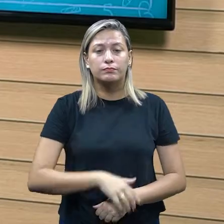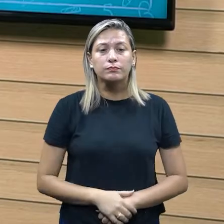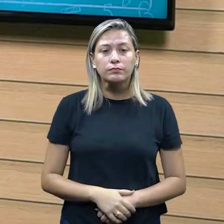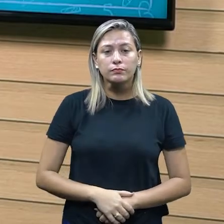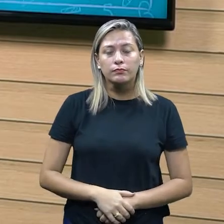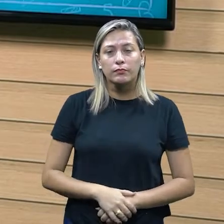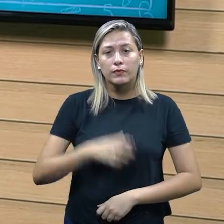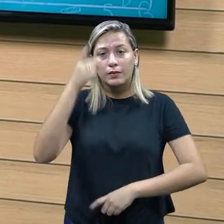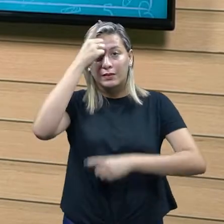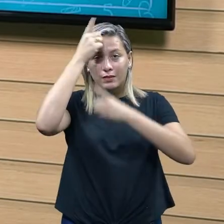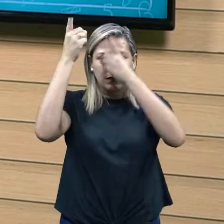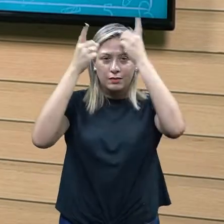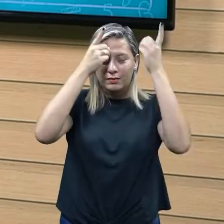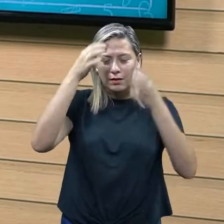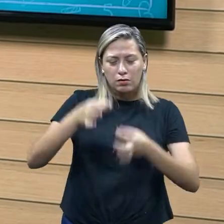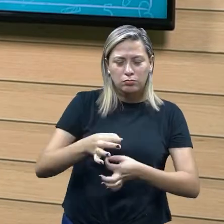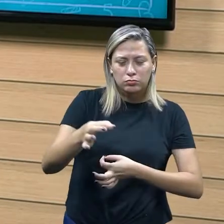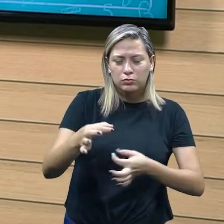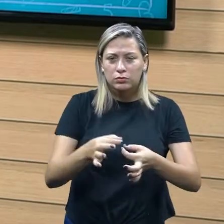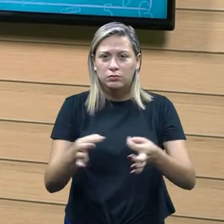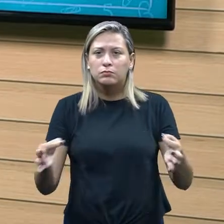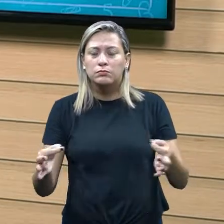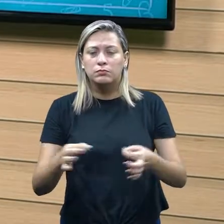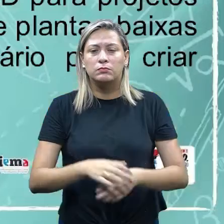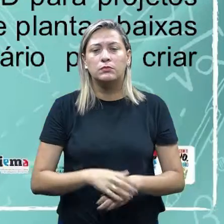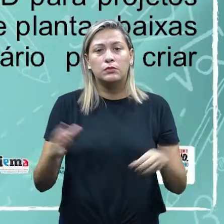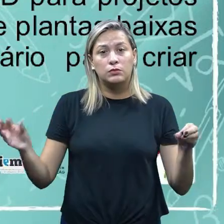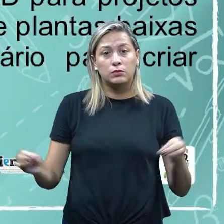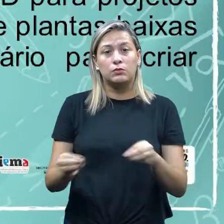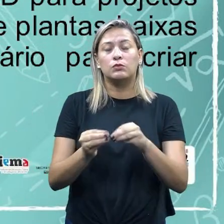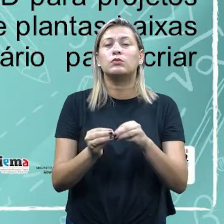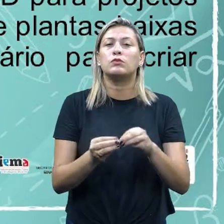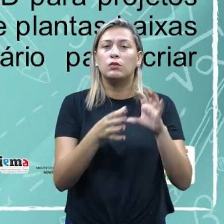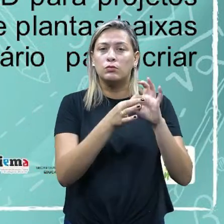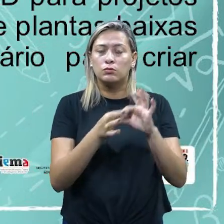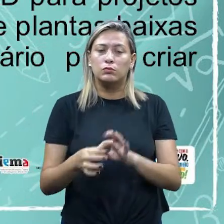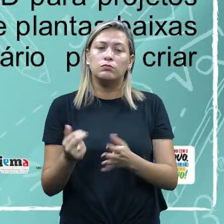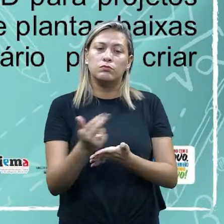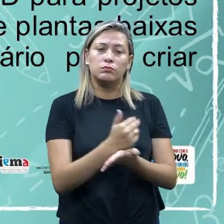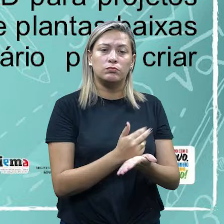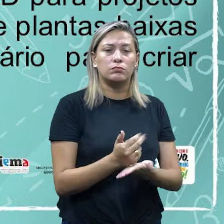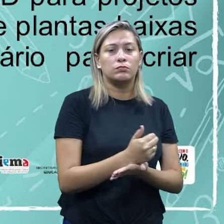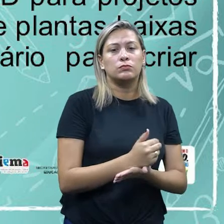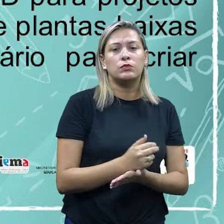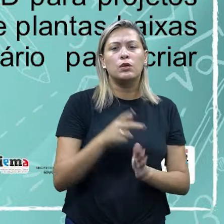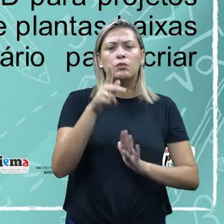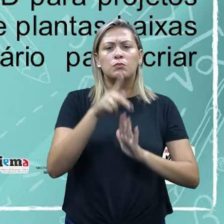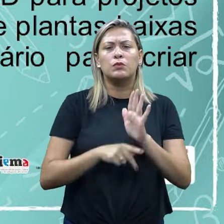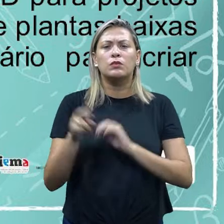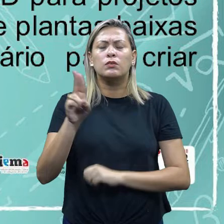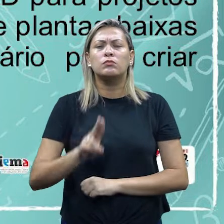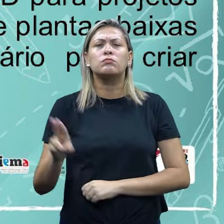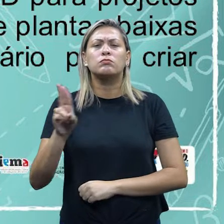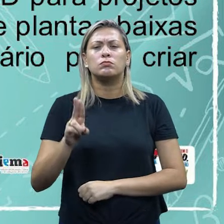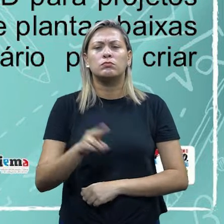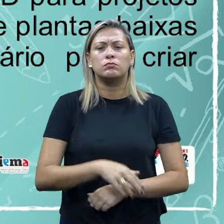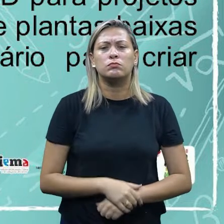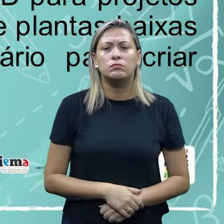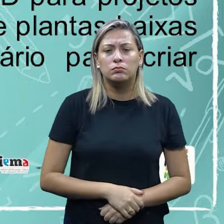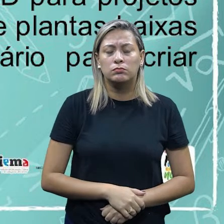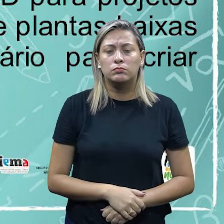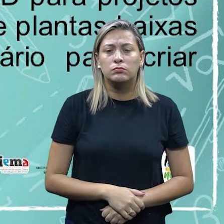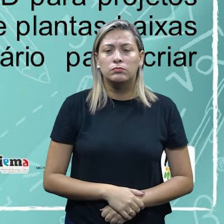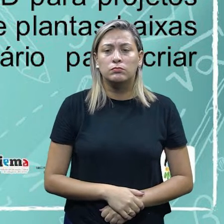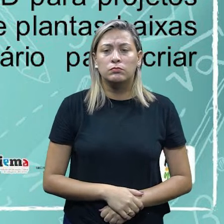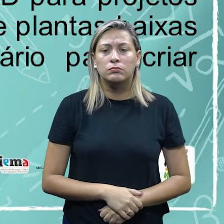as dimensões e dispor essas dimensões dentro do desenho. Em quais projetos é possível utilizar o AutoCAD? Então o AutoCAD ele é